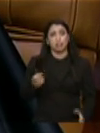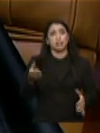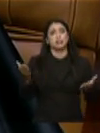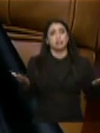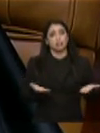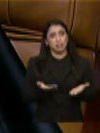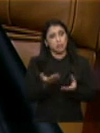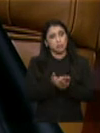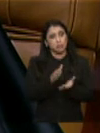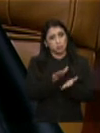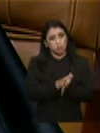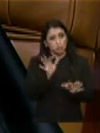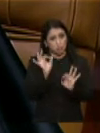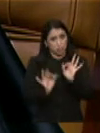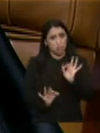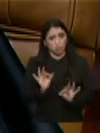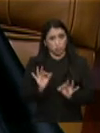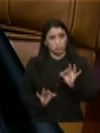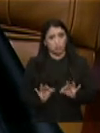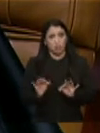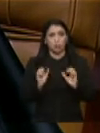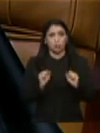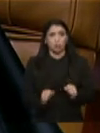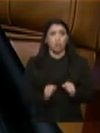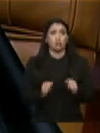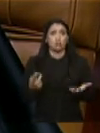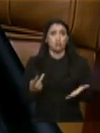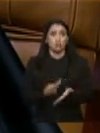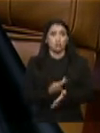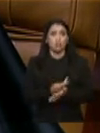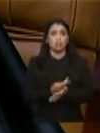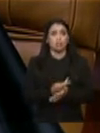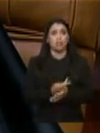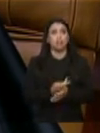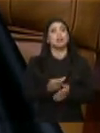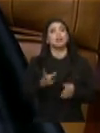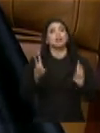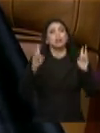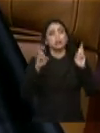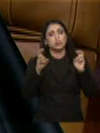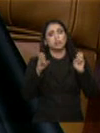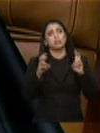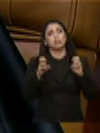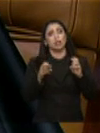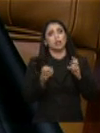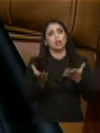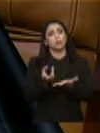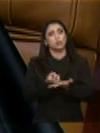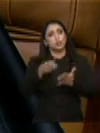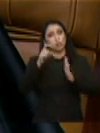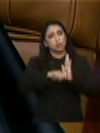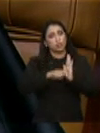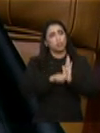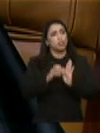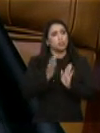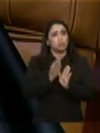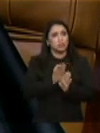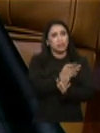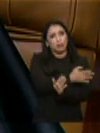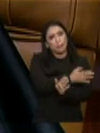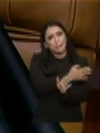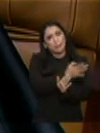julgamento produzirá nas relações jurídicas tributárias consolidadas até aqui,